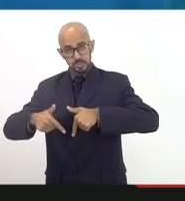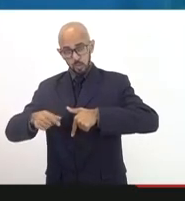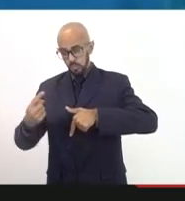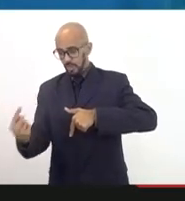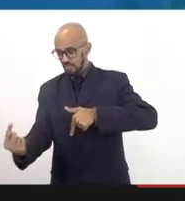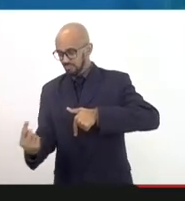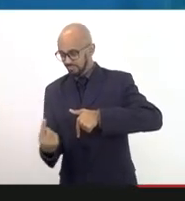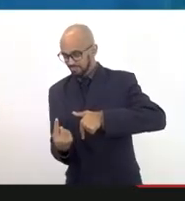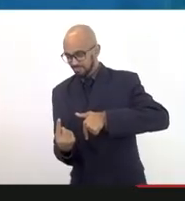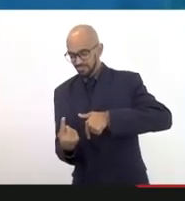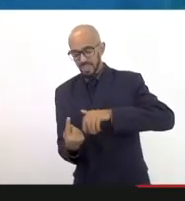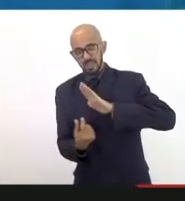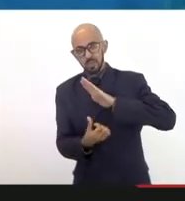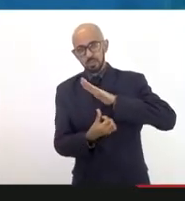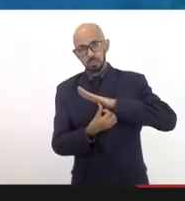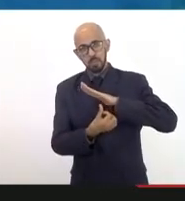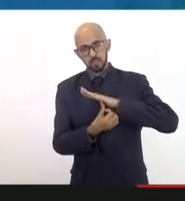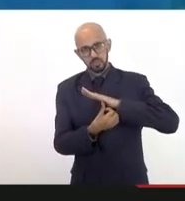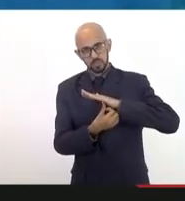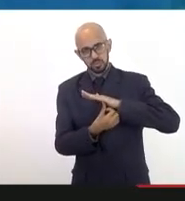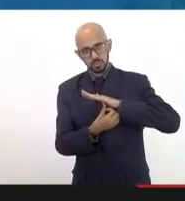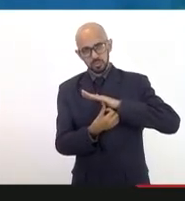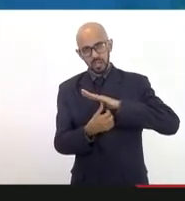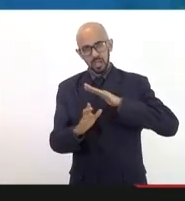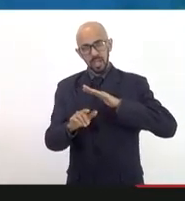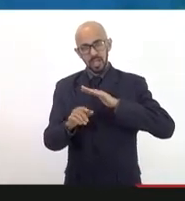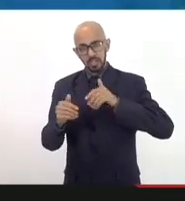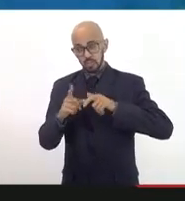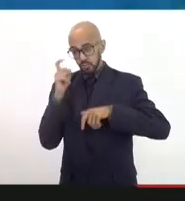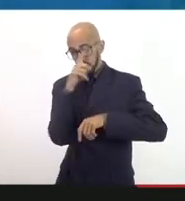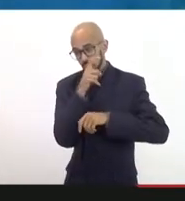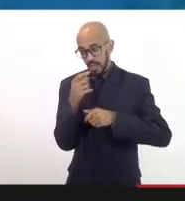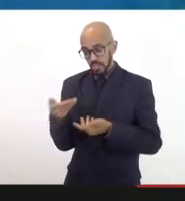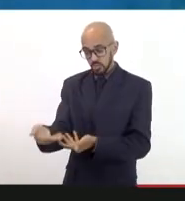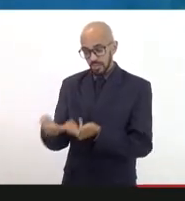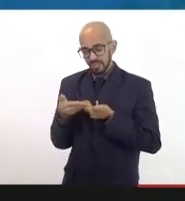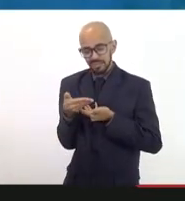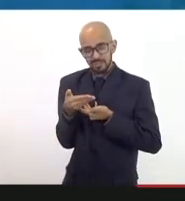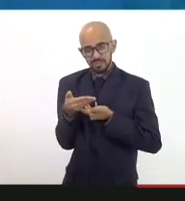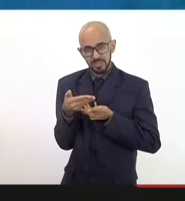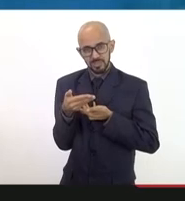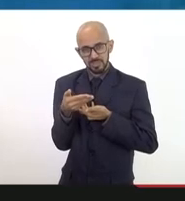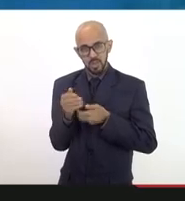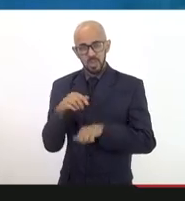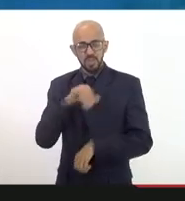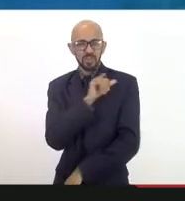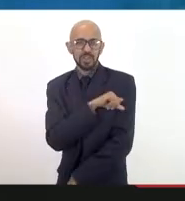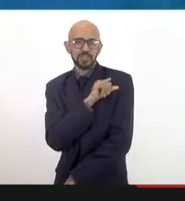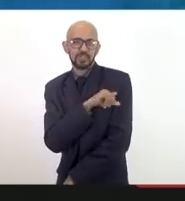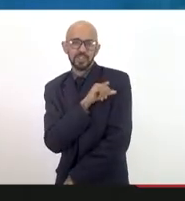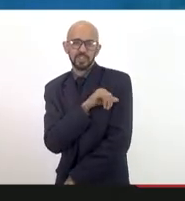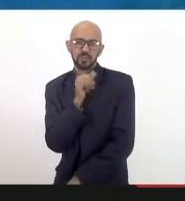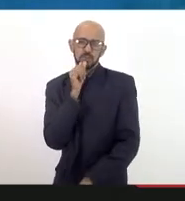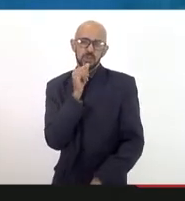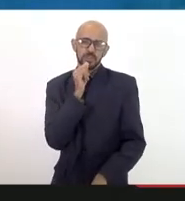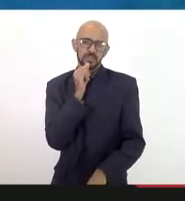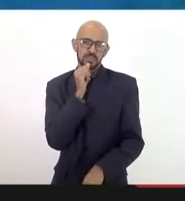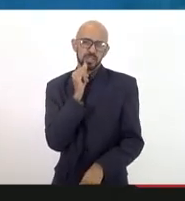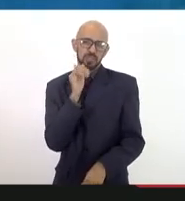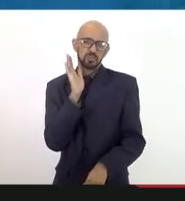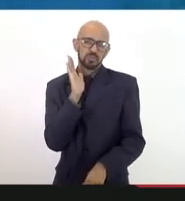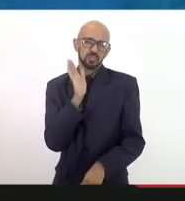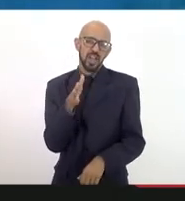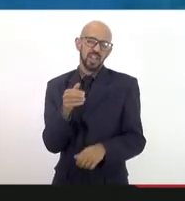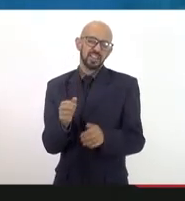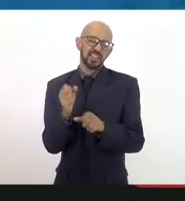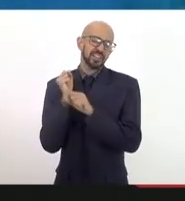primeira abordagem, a dificuldade no atendimento inicial, ele acontece na atenção primária. O Rio de Janeiro, por exemplo, jogou contra isso durante muitos anos. No